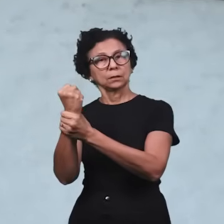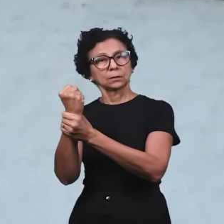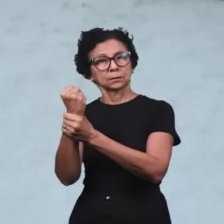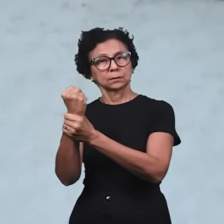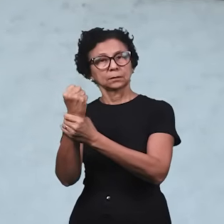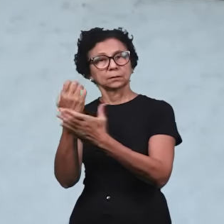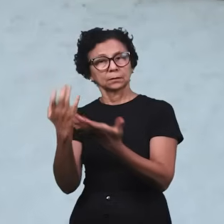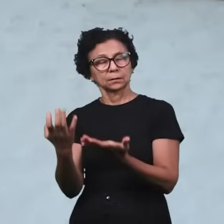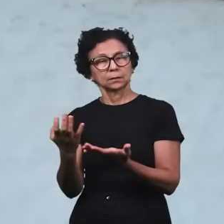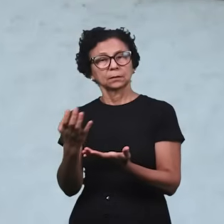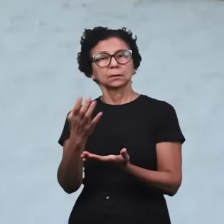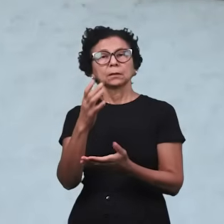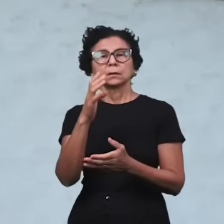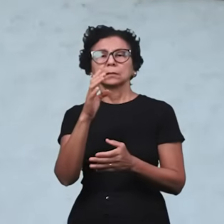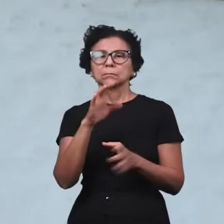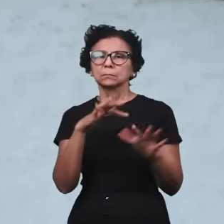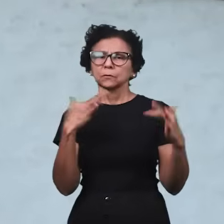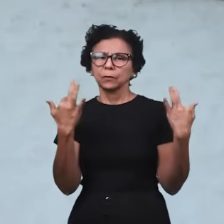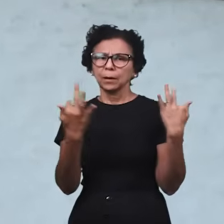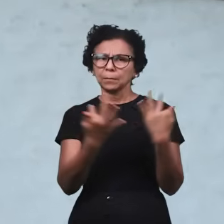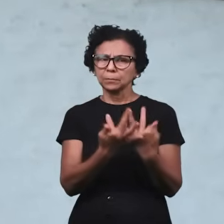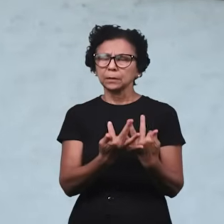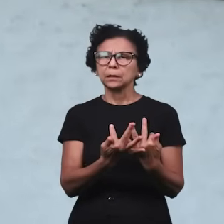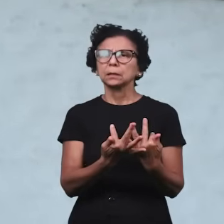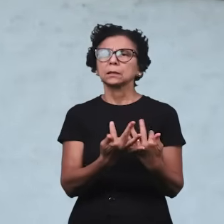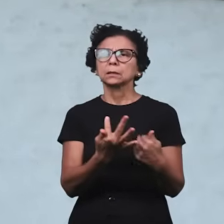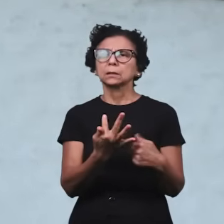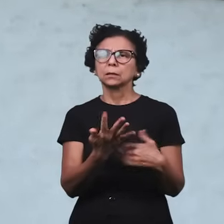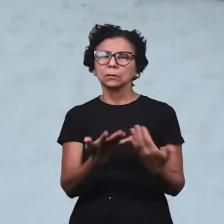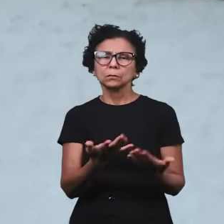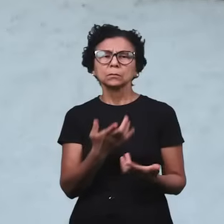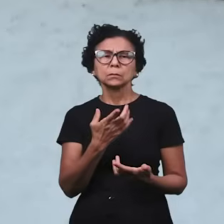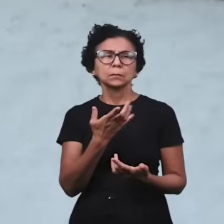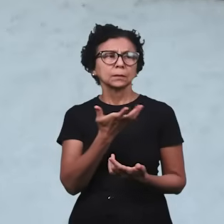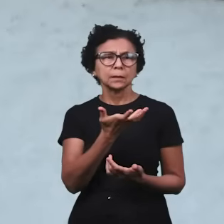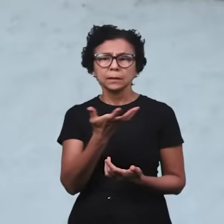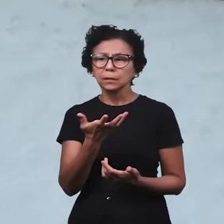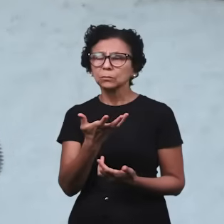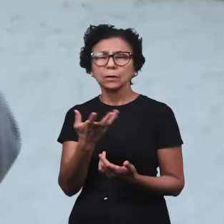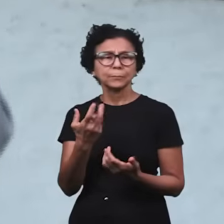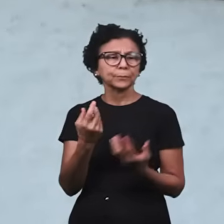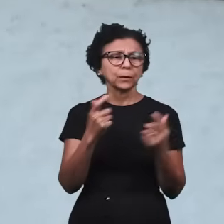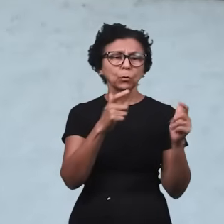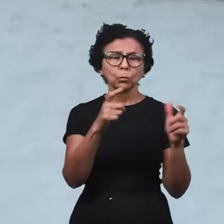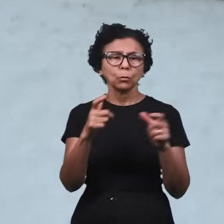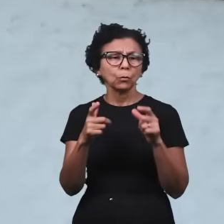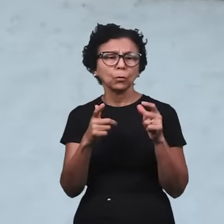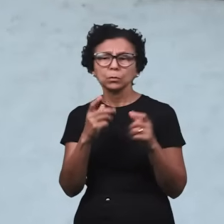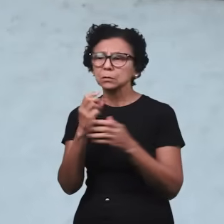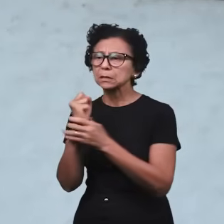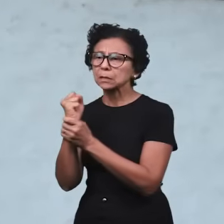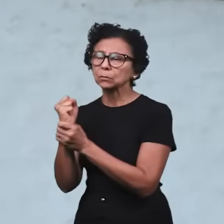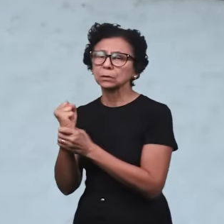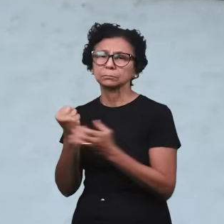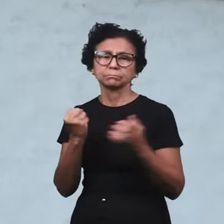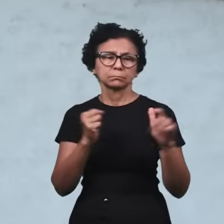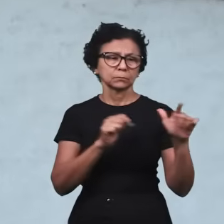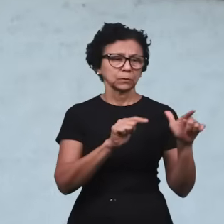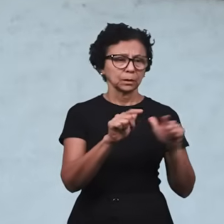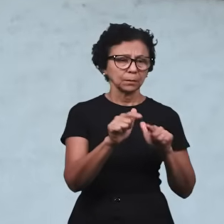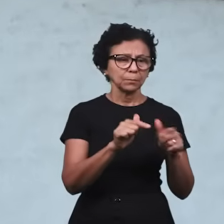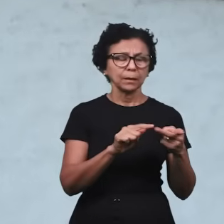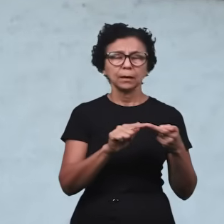hoje todos buscam segurança. Todas as famílias têm buscado segurança. É verdade. Né? Seja segurança